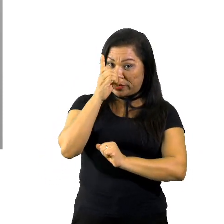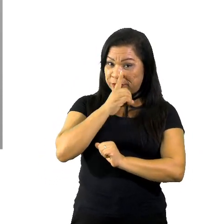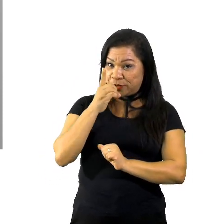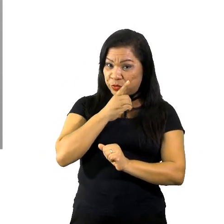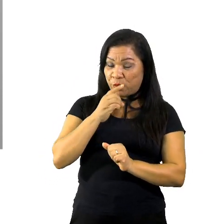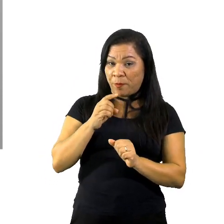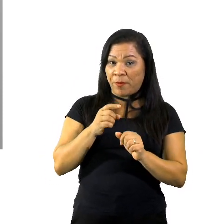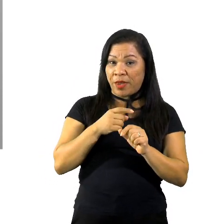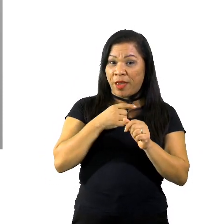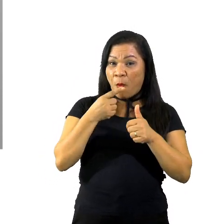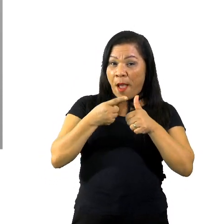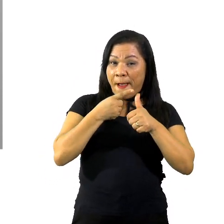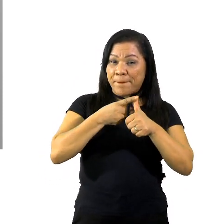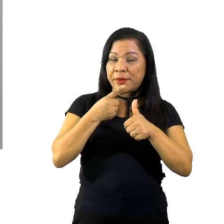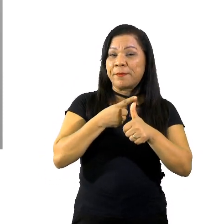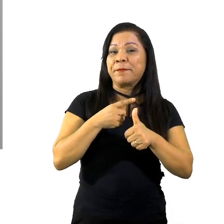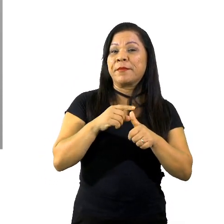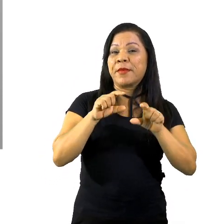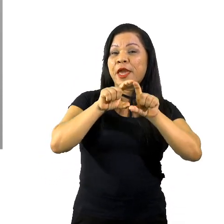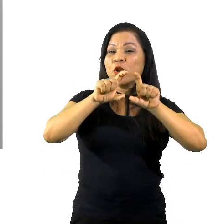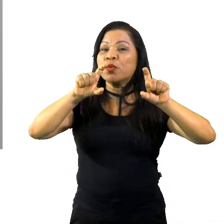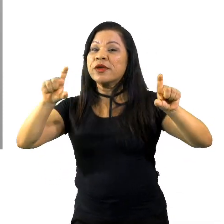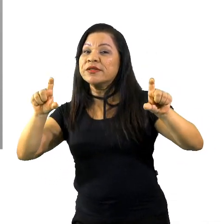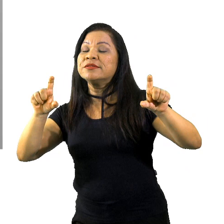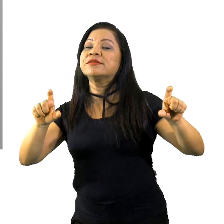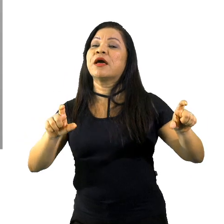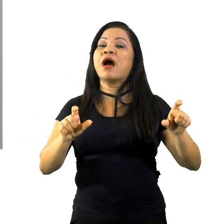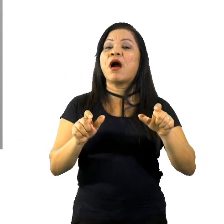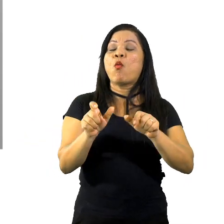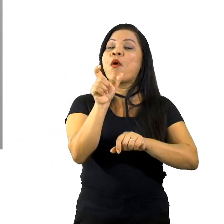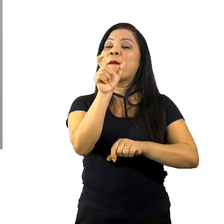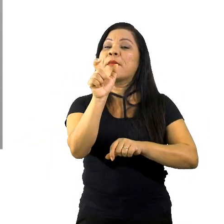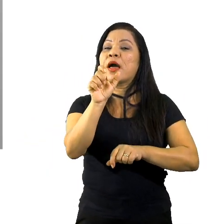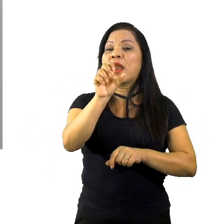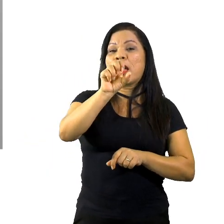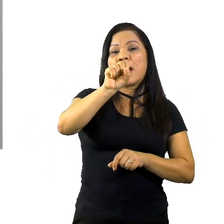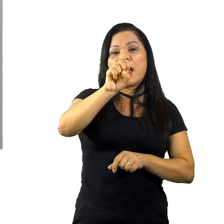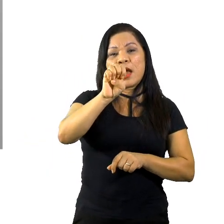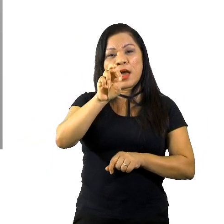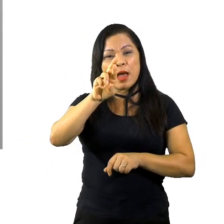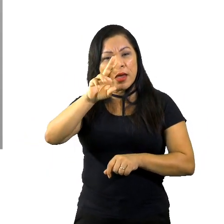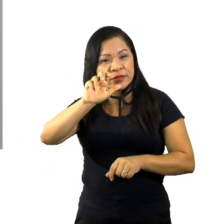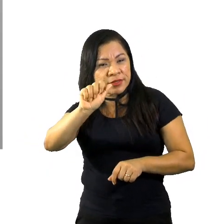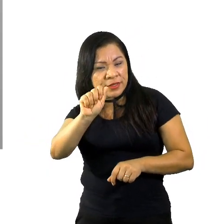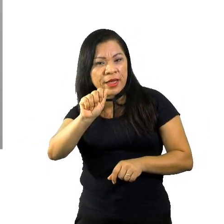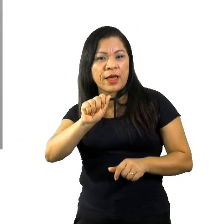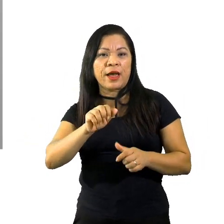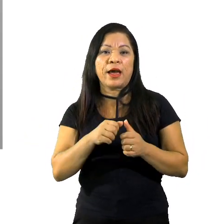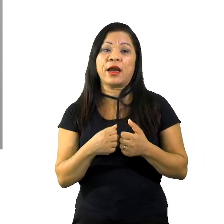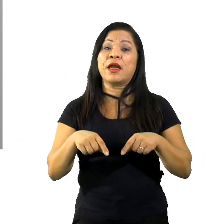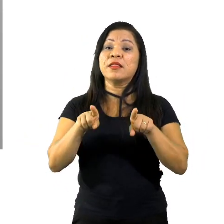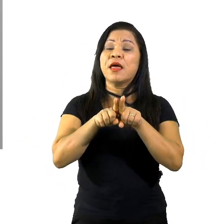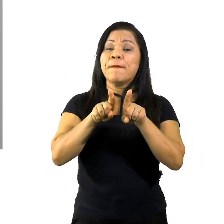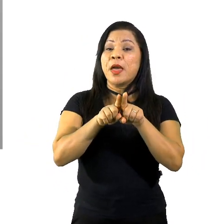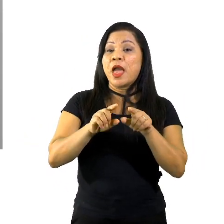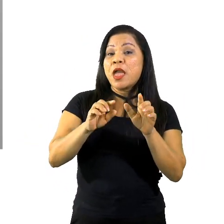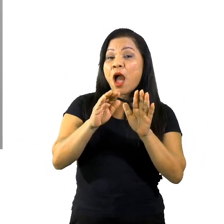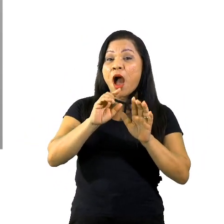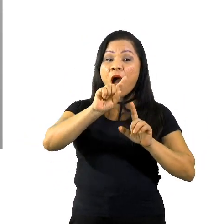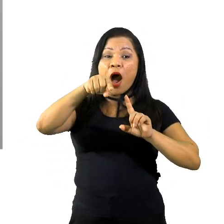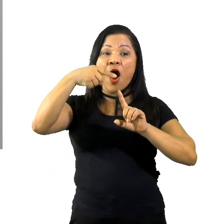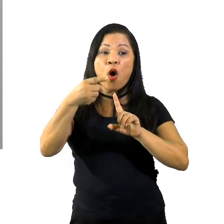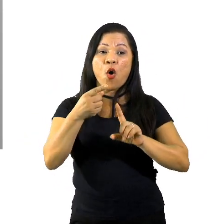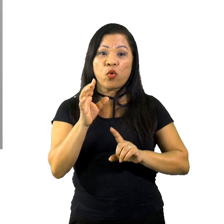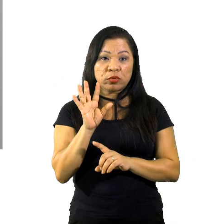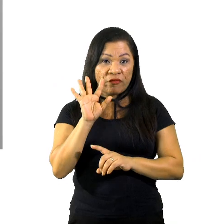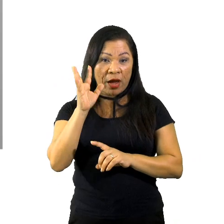com o verbo será. O jogo decidirá o campeonato, segunda oração com o verbo decidirá. O pronome